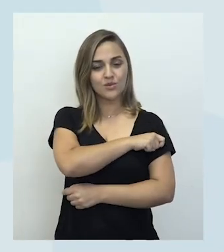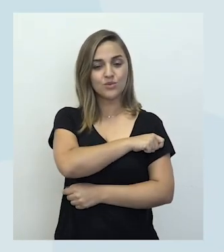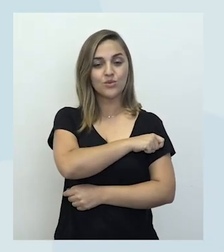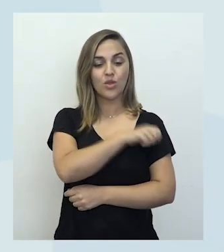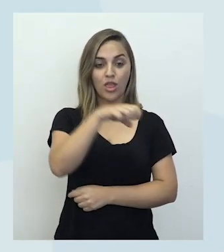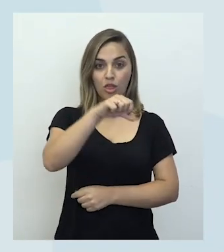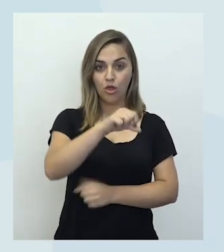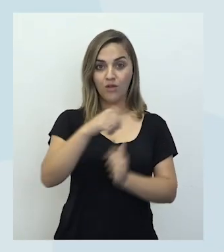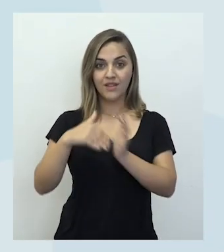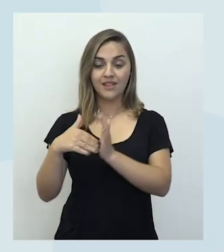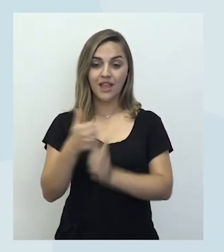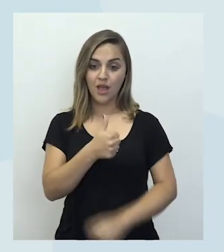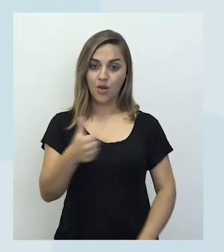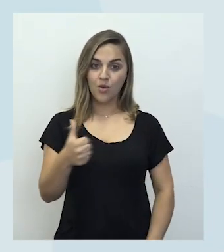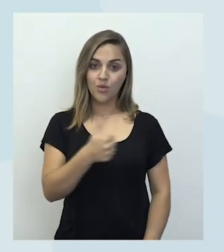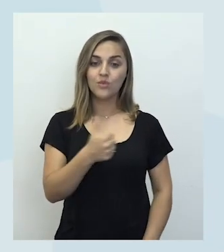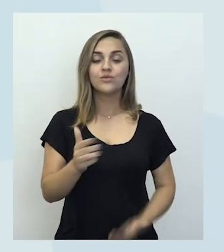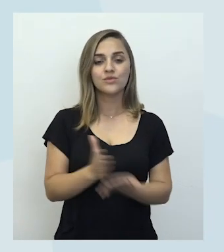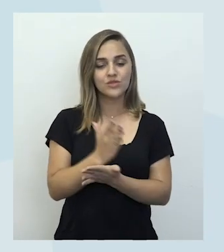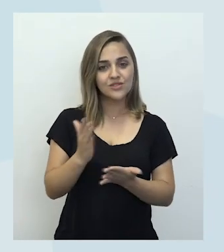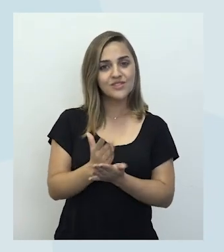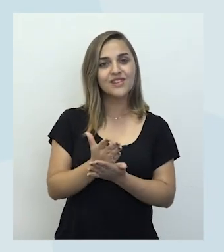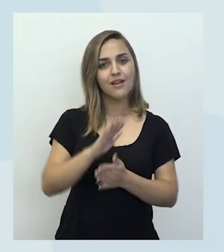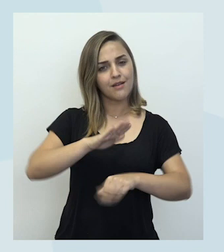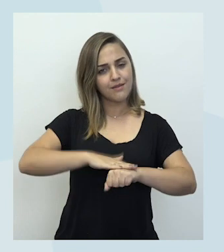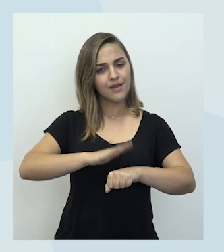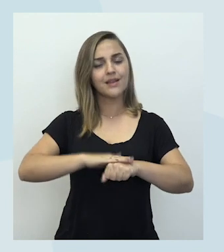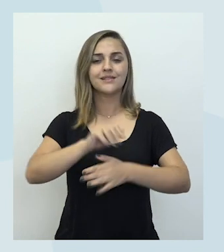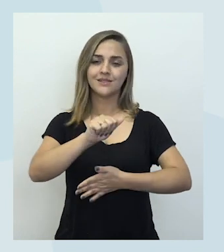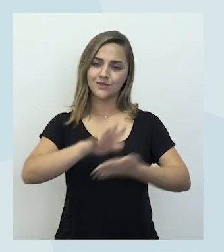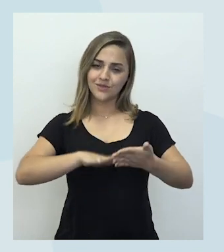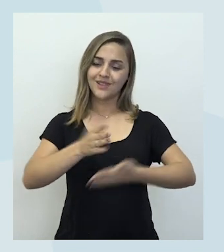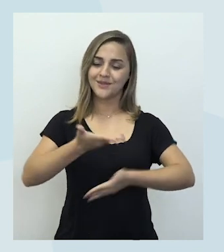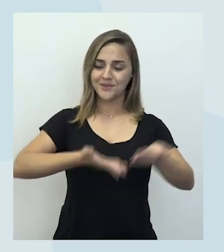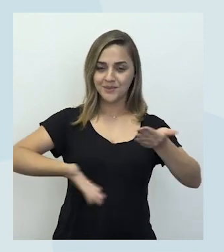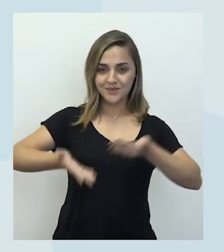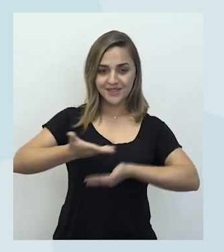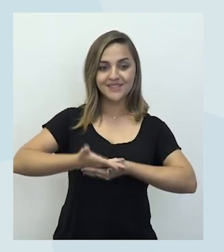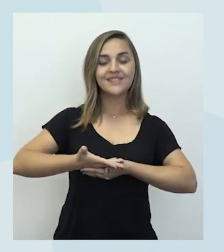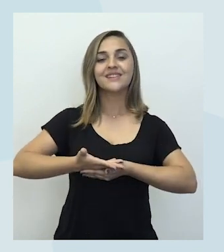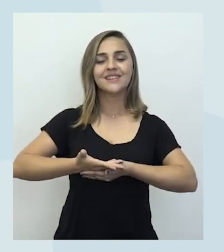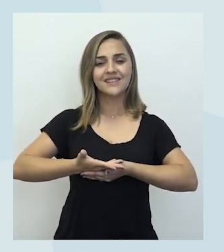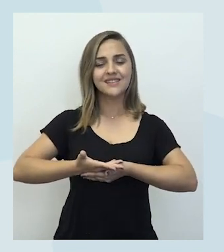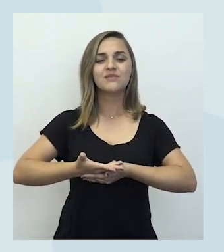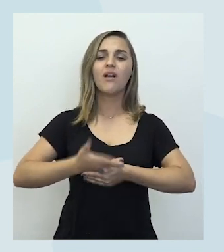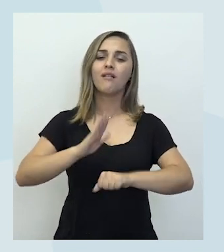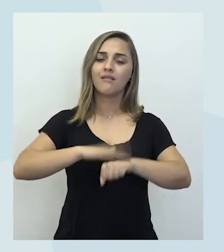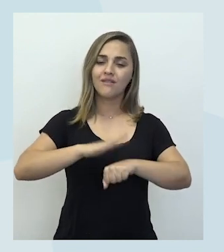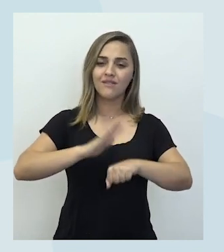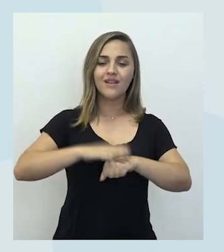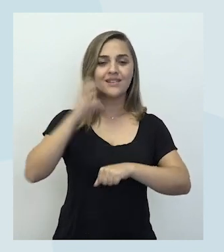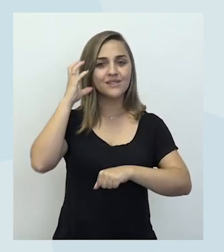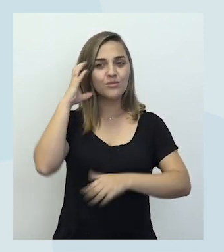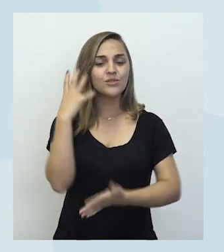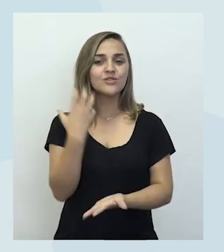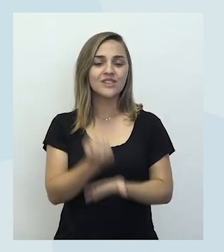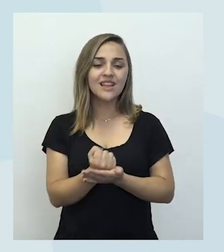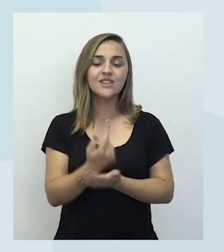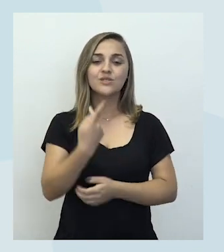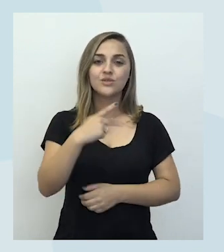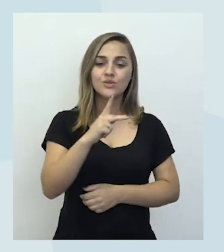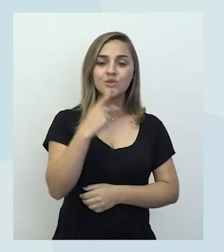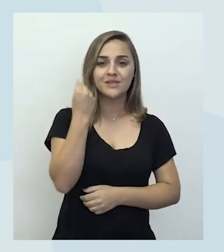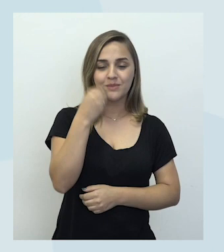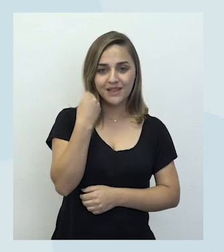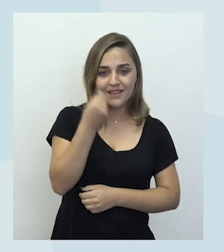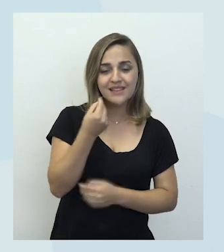tá? Façam as atividades, compartilhe com a gente, produza aí um podcast, fale sobre a sua experiência, qual é a sua opinião sobre